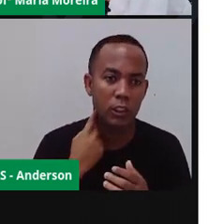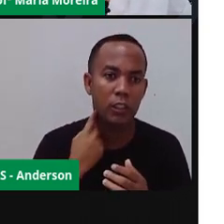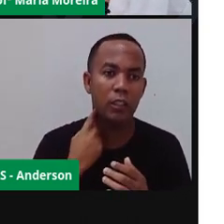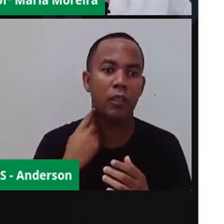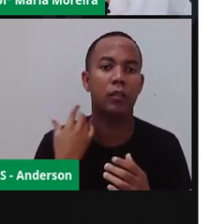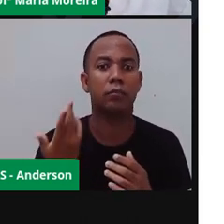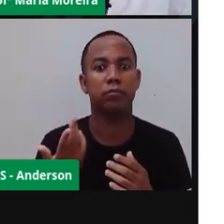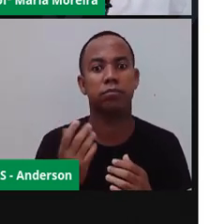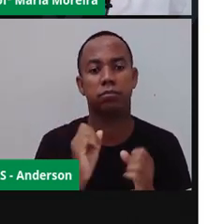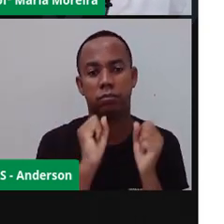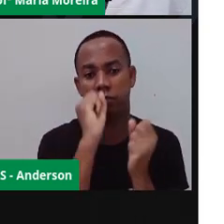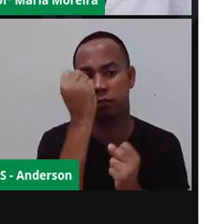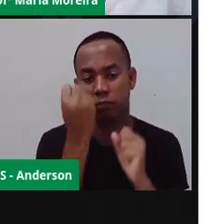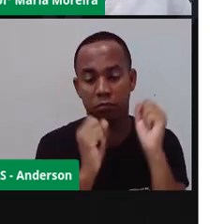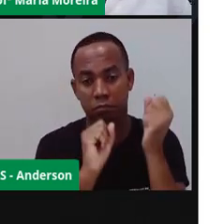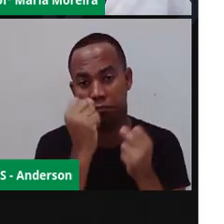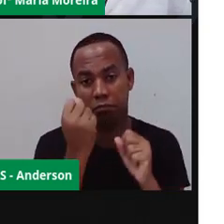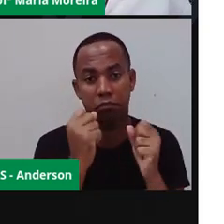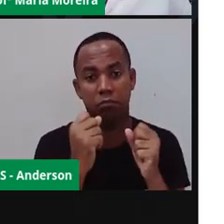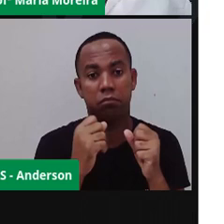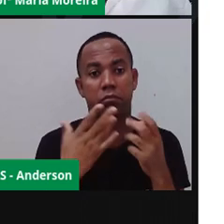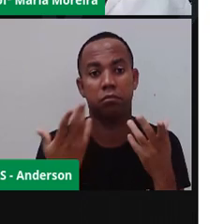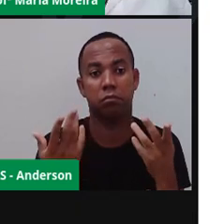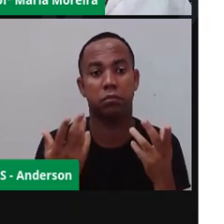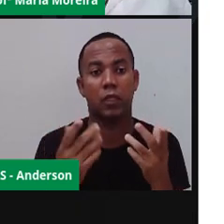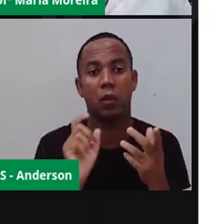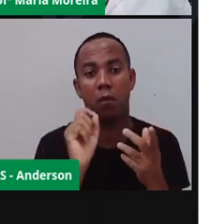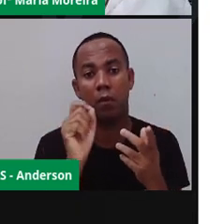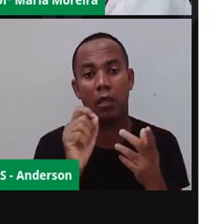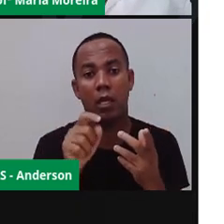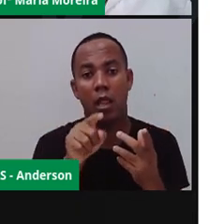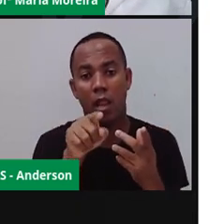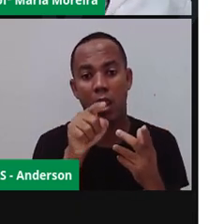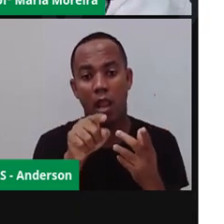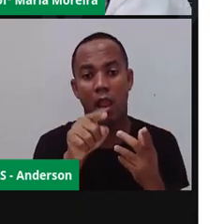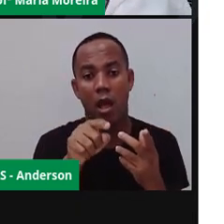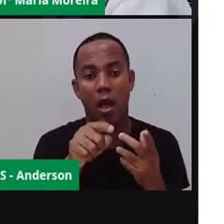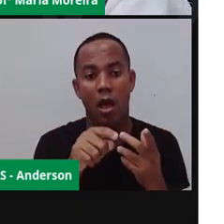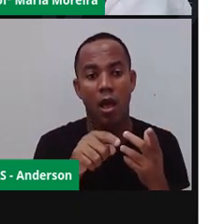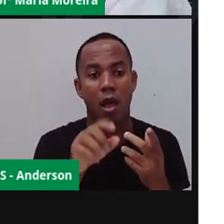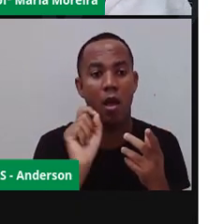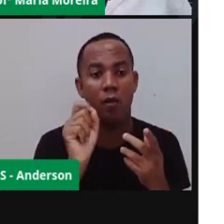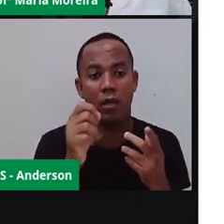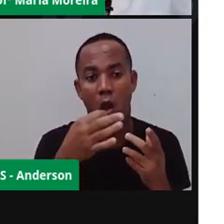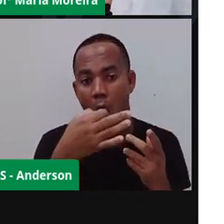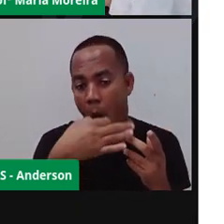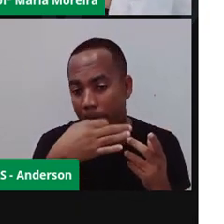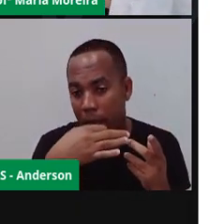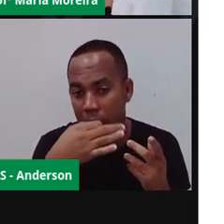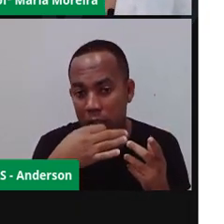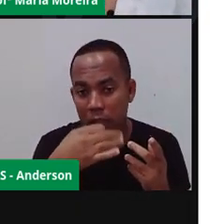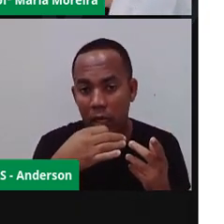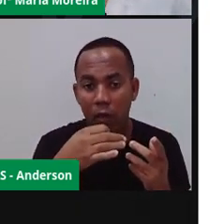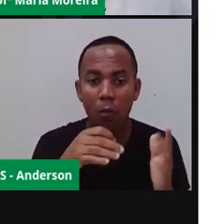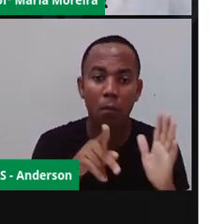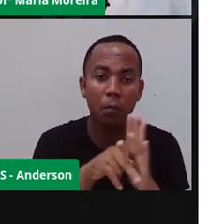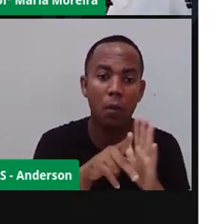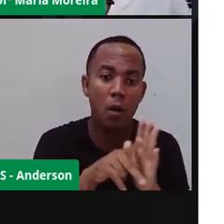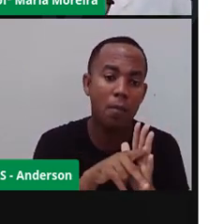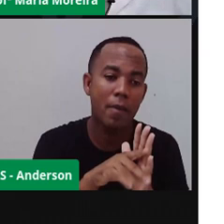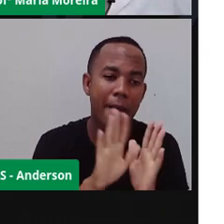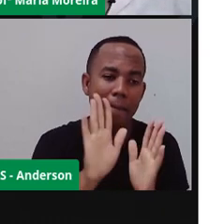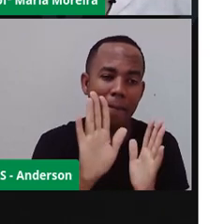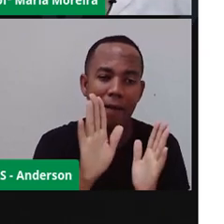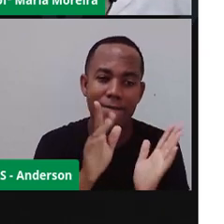das indústrias. Então, a charge, ela vai colocar ali, né, com aquele humor, fazendo uma gracinha e dizendo uma